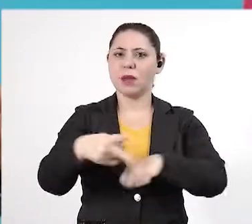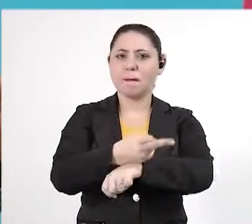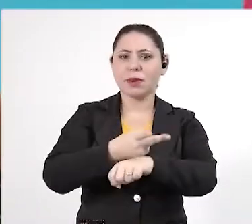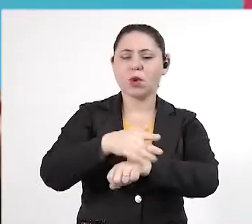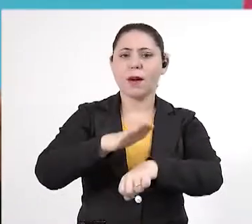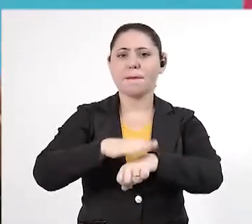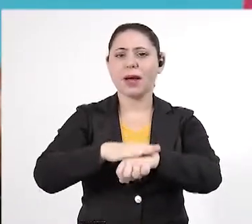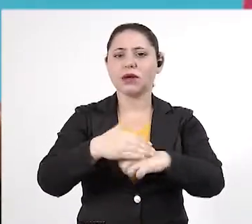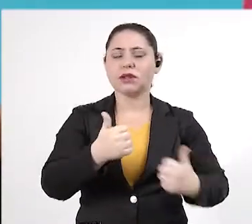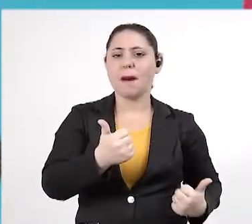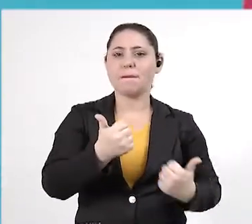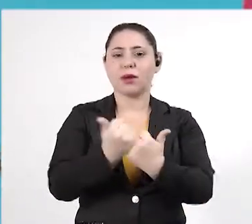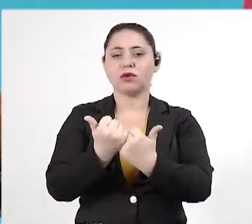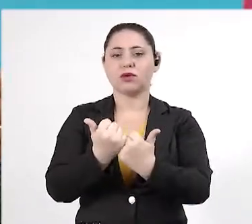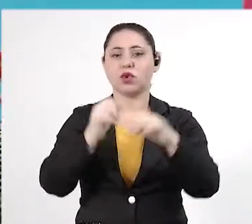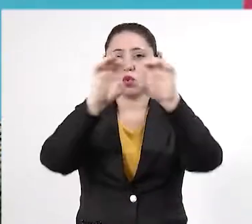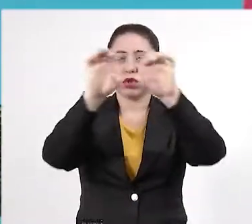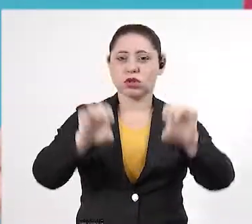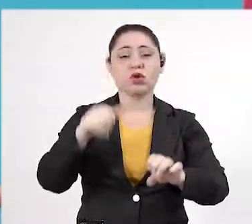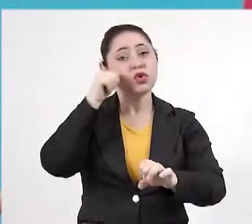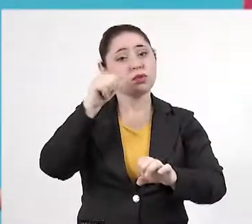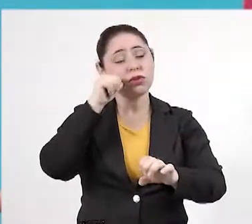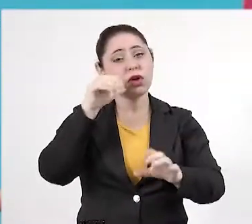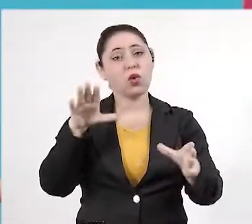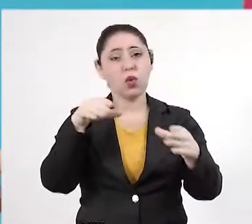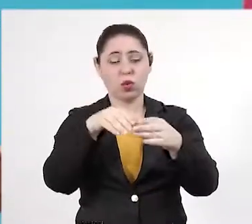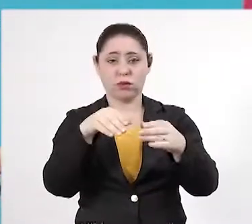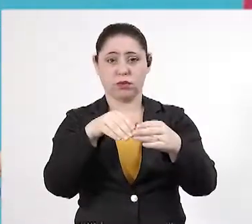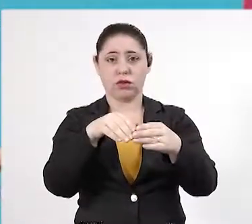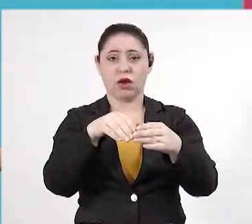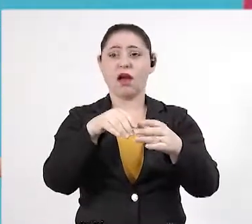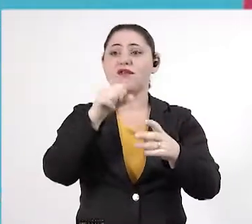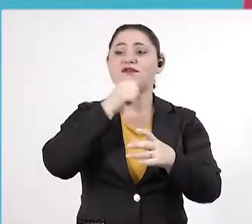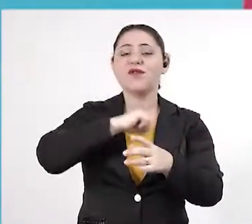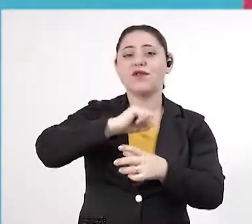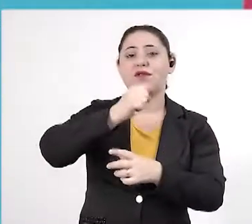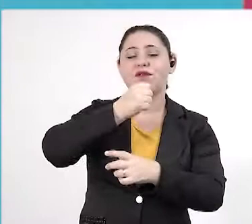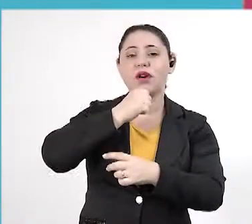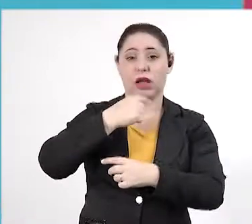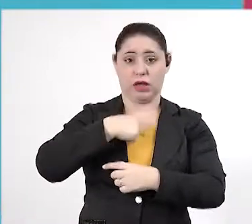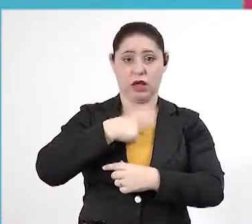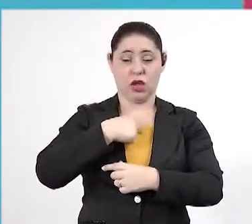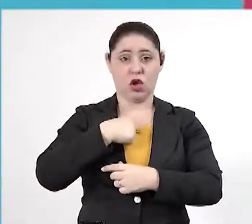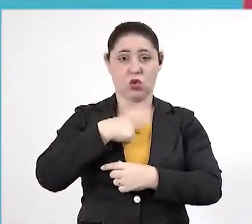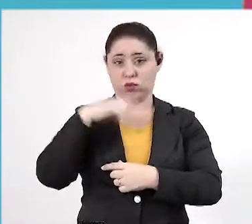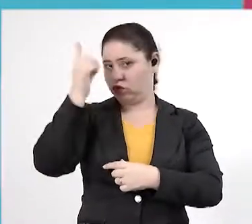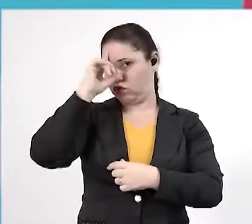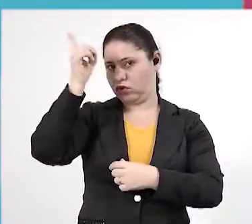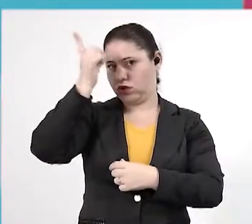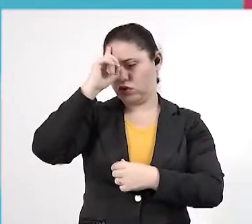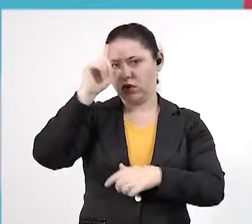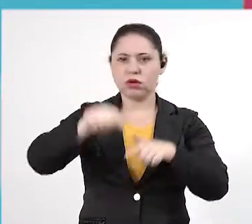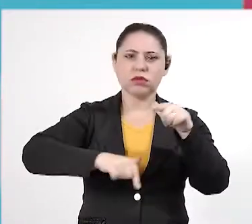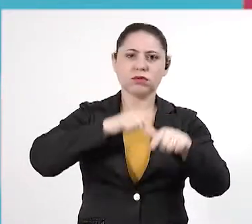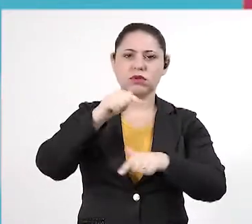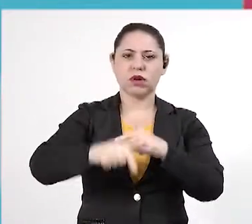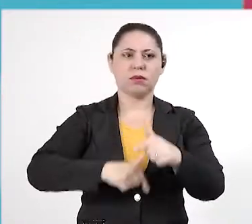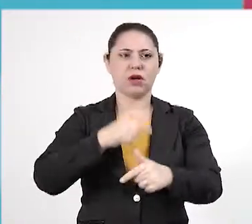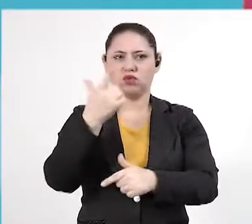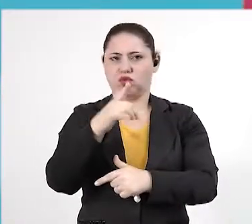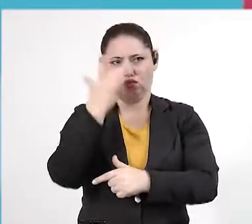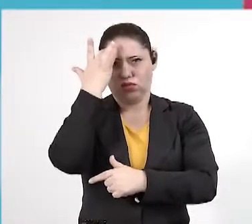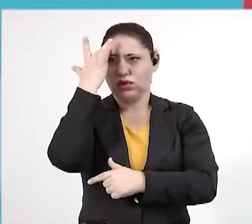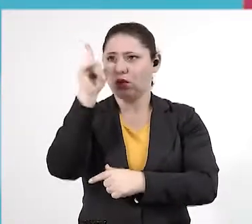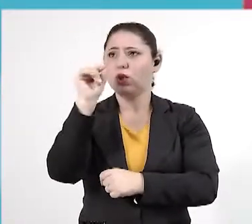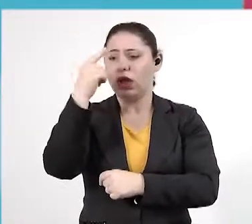têm que buscar, às vezes, apoio numa estrutura de mulheres, né? As avós, né? Eu, pelo menos no meu dia a dia, no meu trabalho,